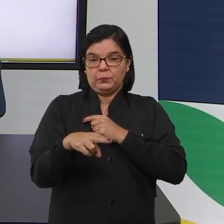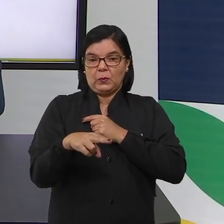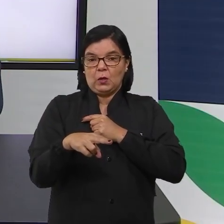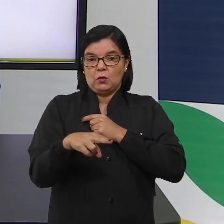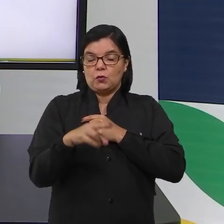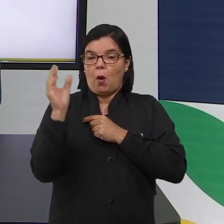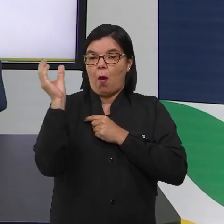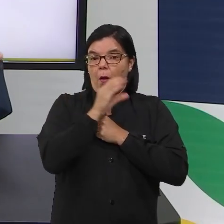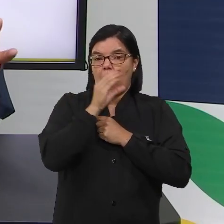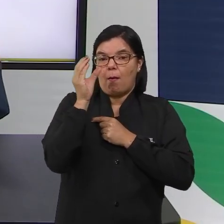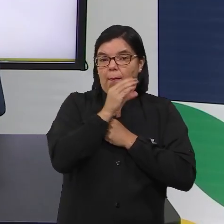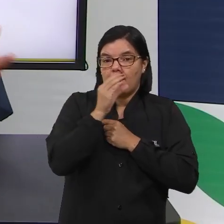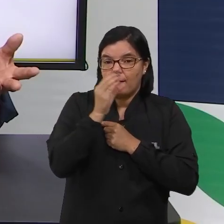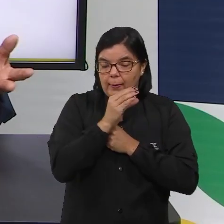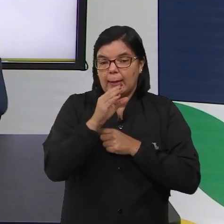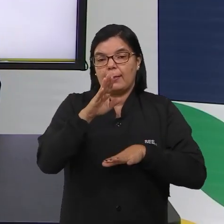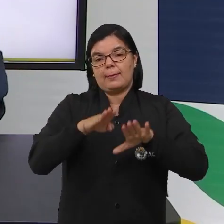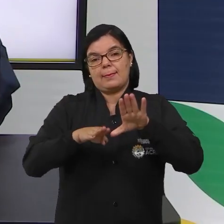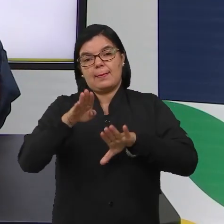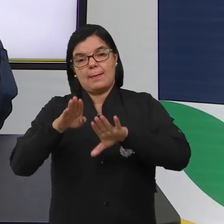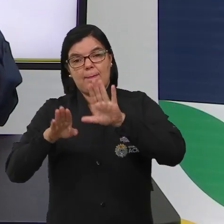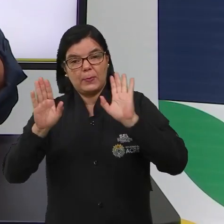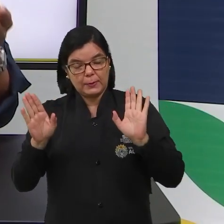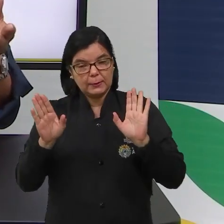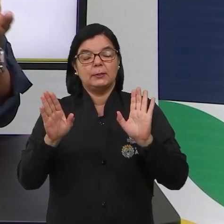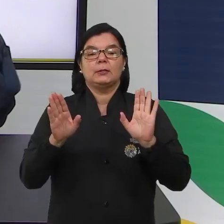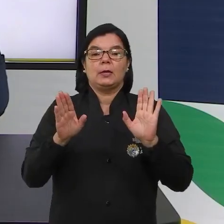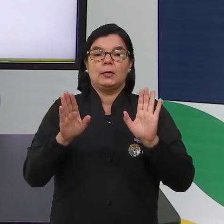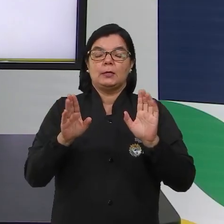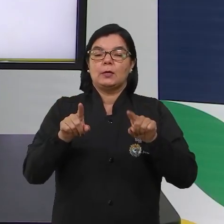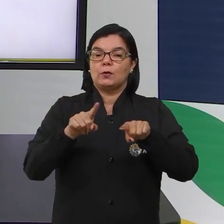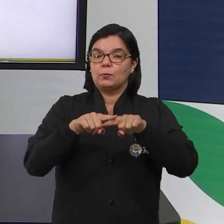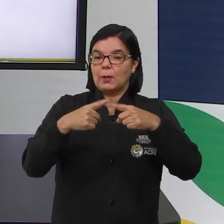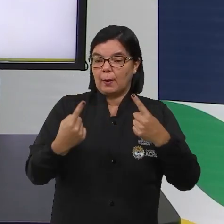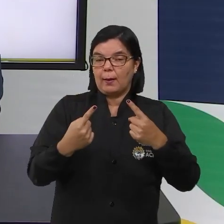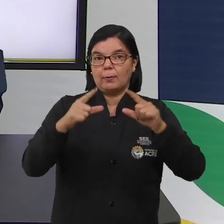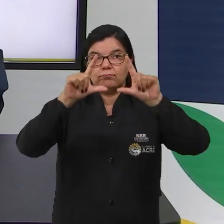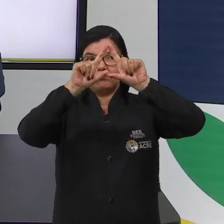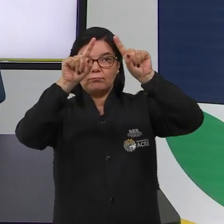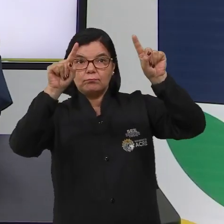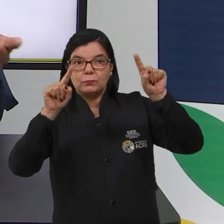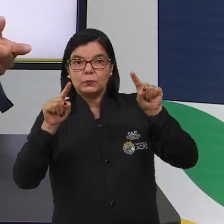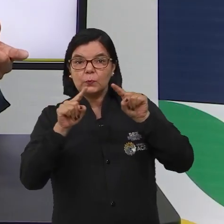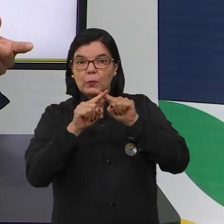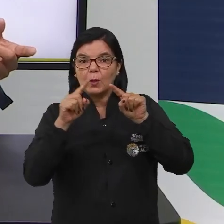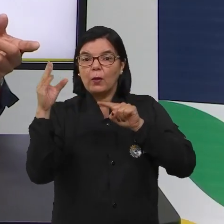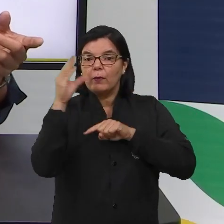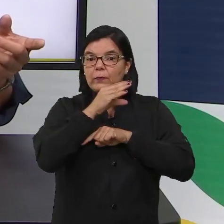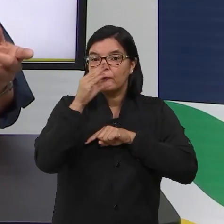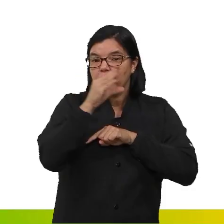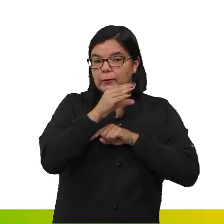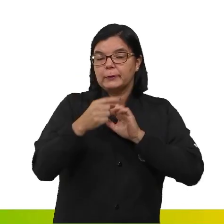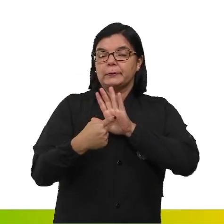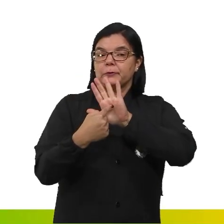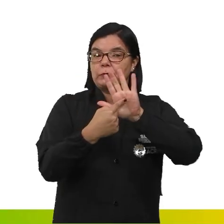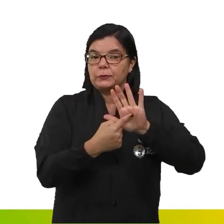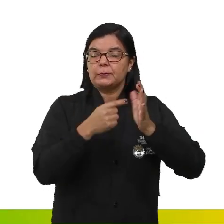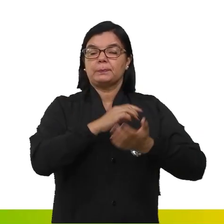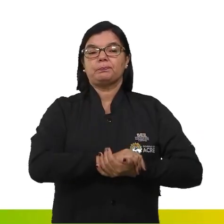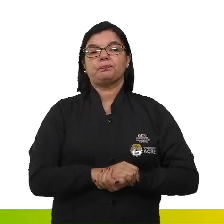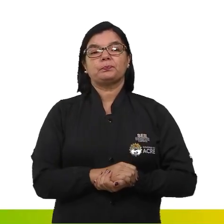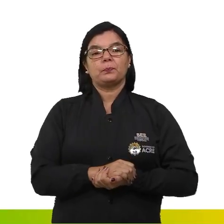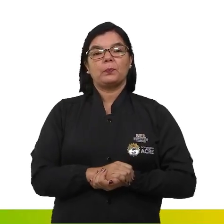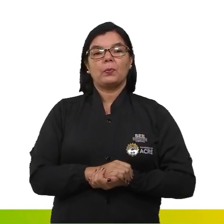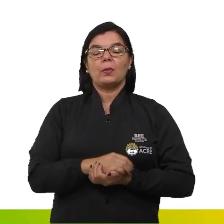de velocidade, além daquela velocidade que está sendo marcada lá na placa, a velocidade indicada. Então,